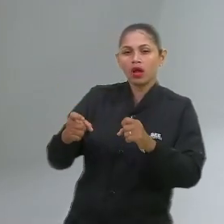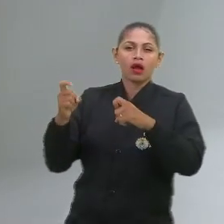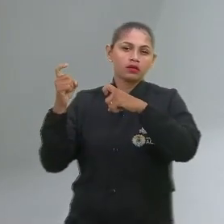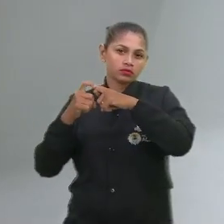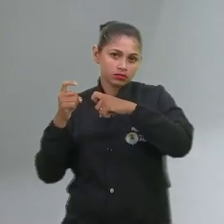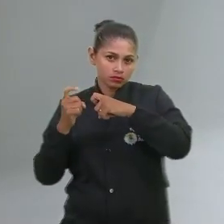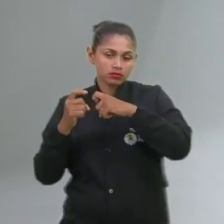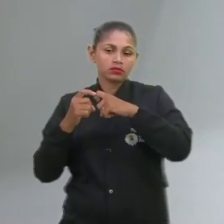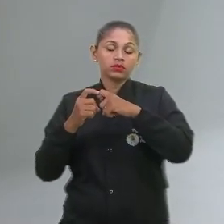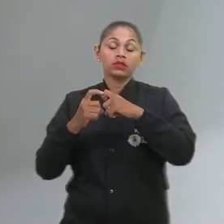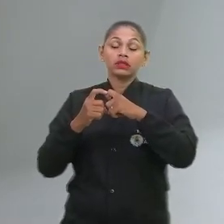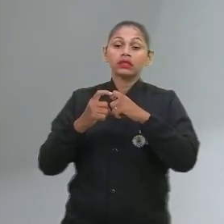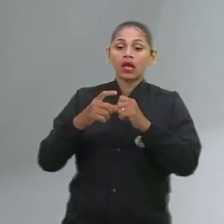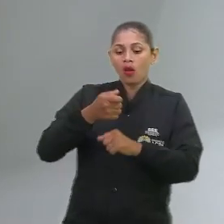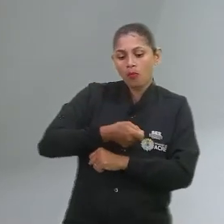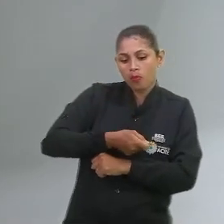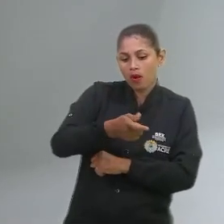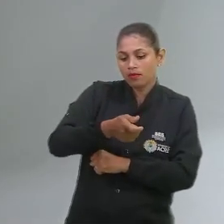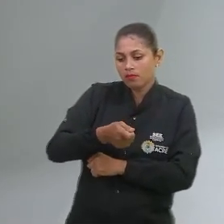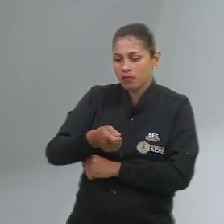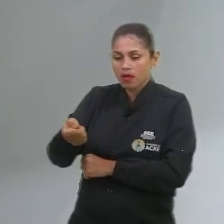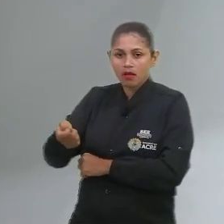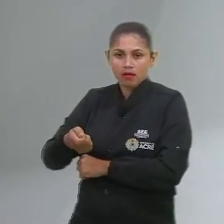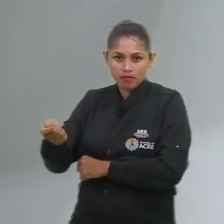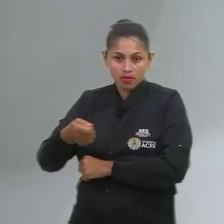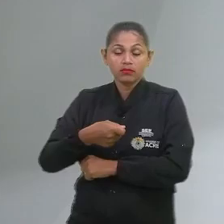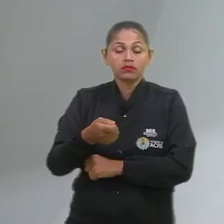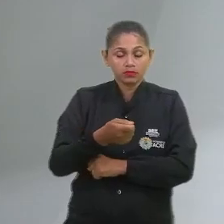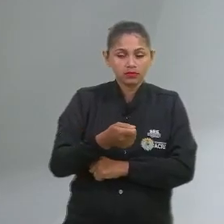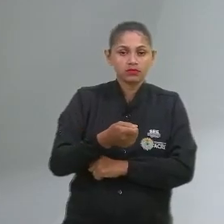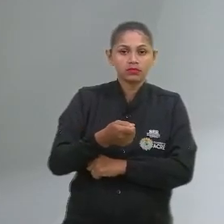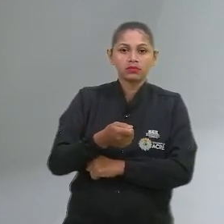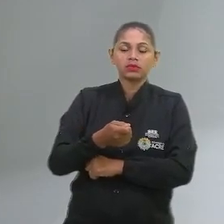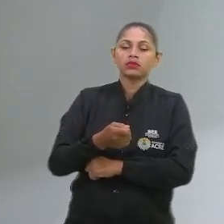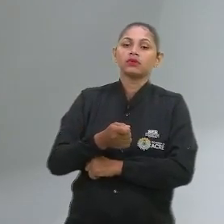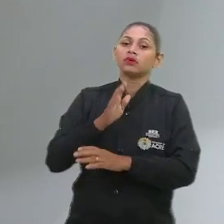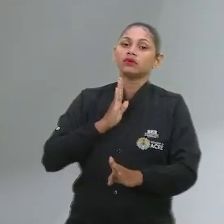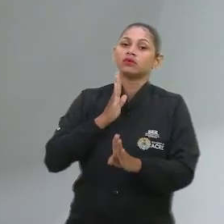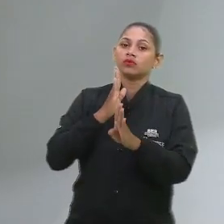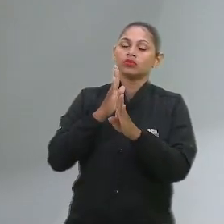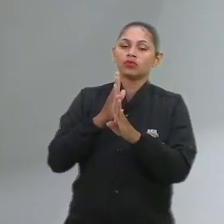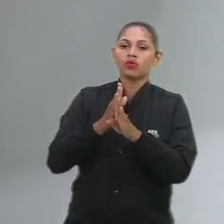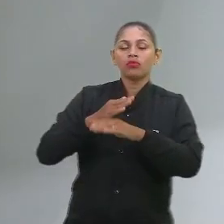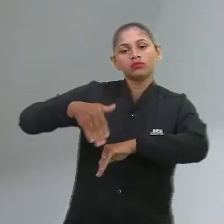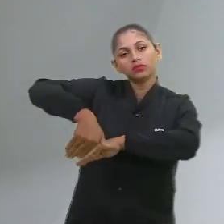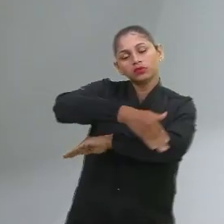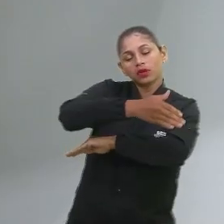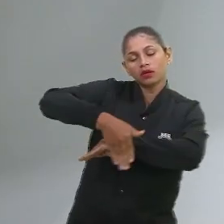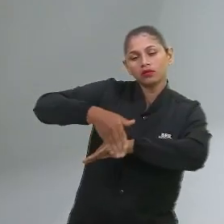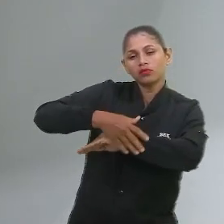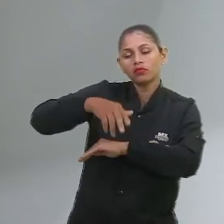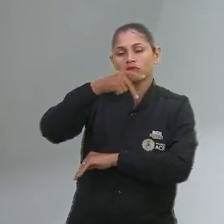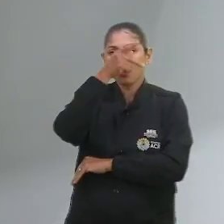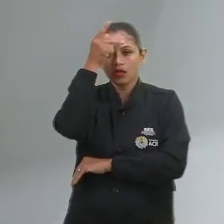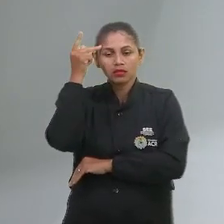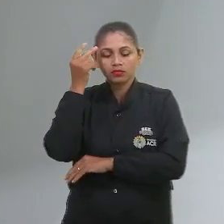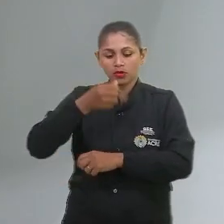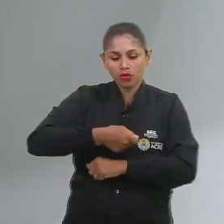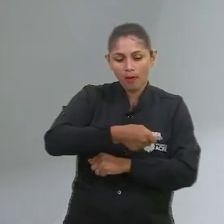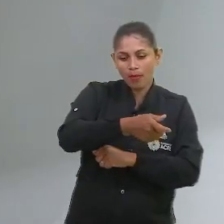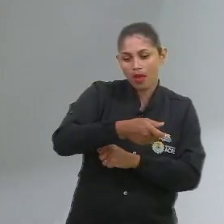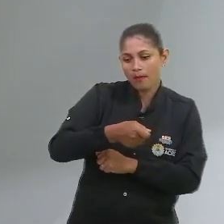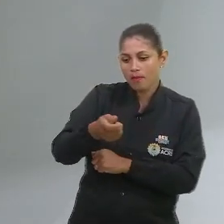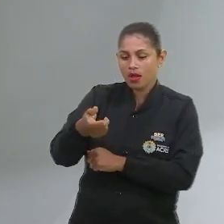os panfletos que a gente tradicionalmente encontra nas ruas, né? As pessoas nas frentes das lojas também, divulgando